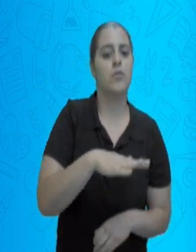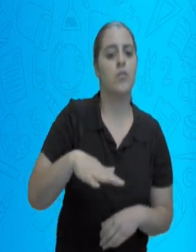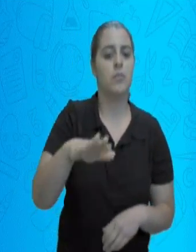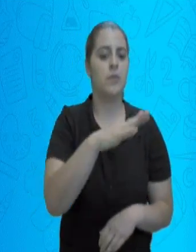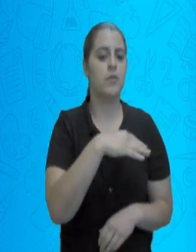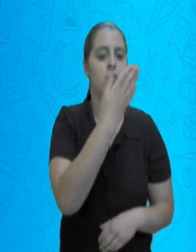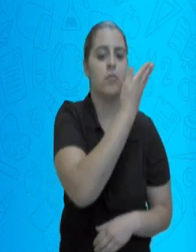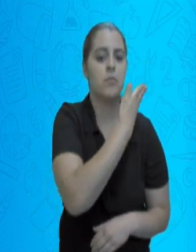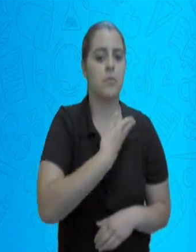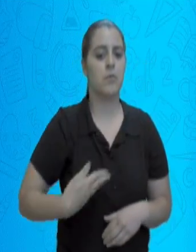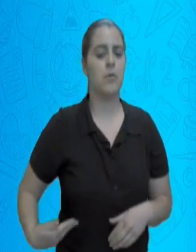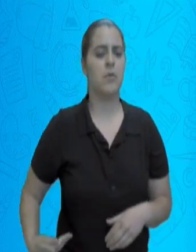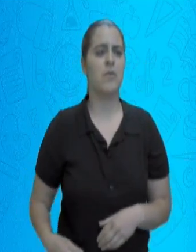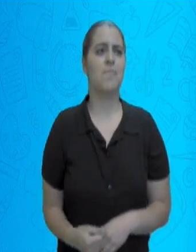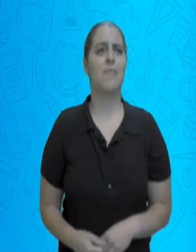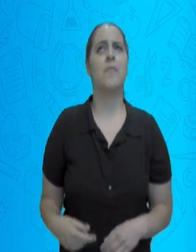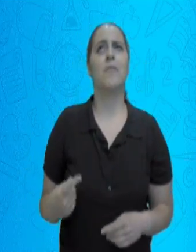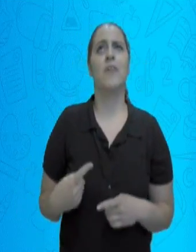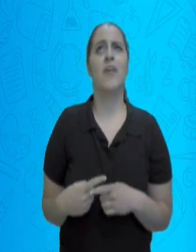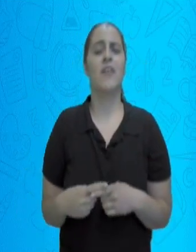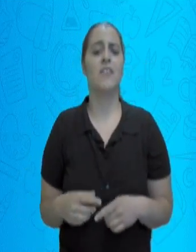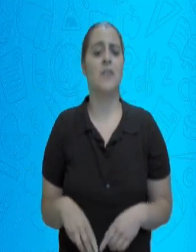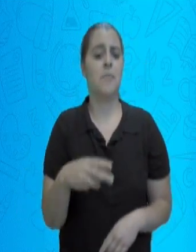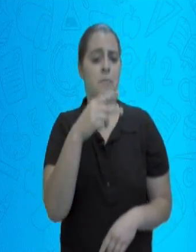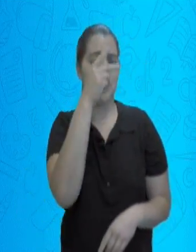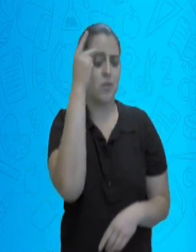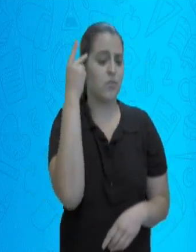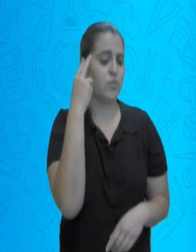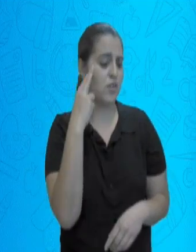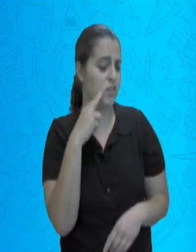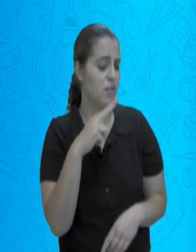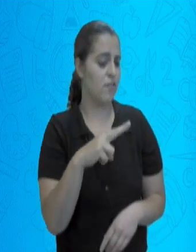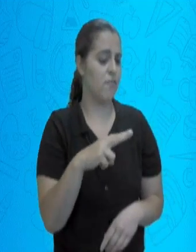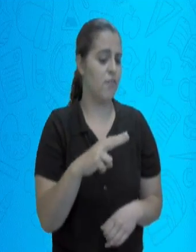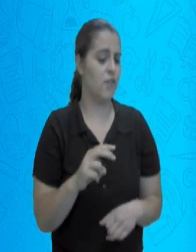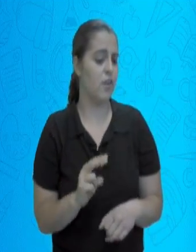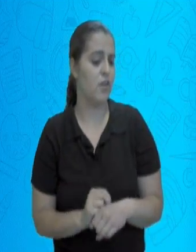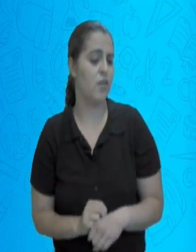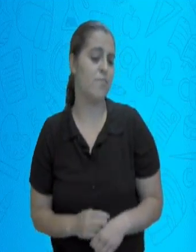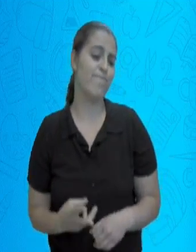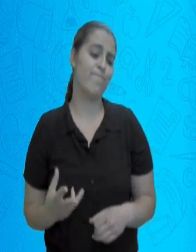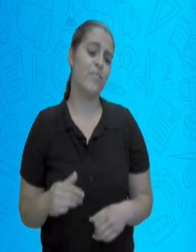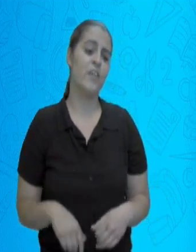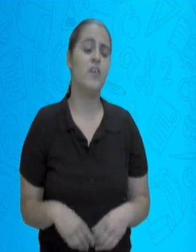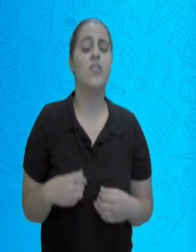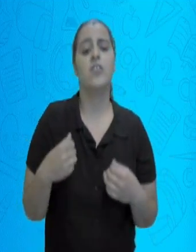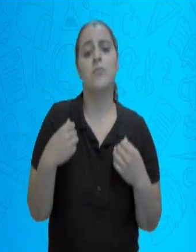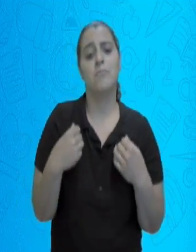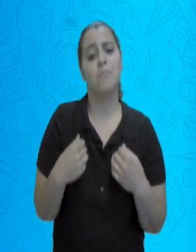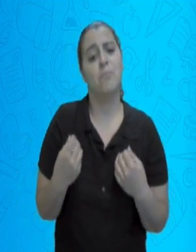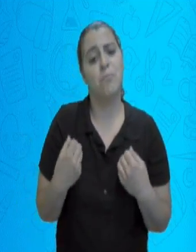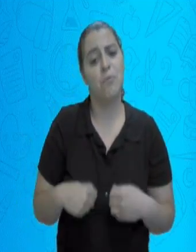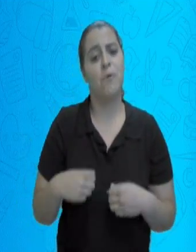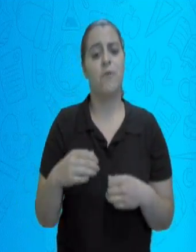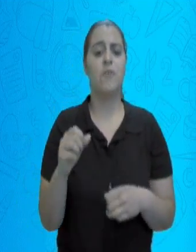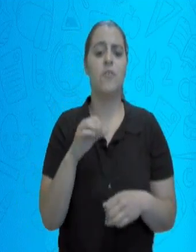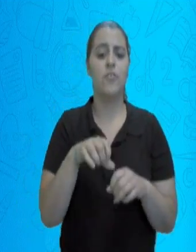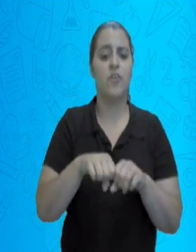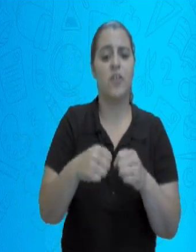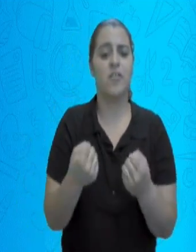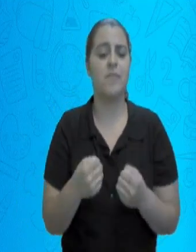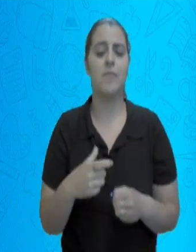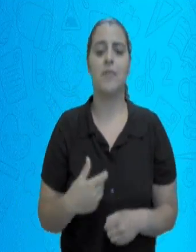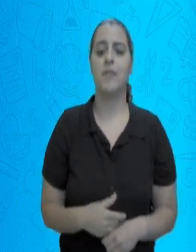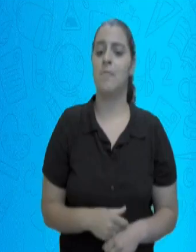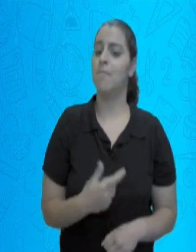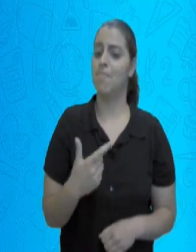públicos. Não é porque não tem ninguém vigiando ou não tem ninguém olhando que a gente pode estragar, que a gente pode danificar. Pelo